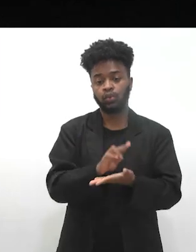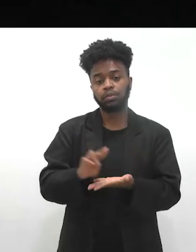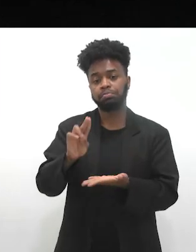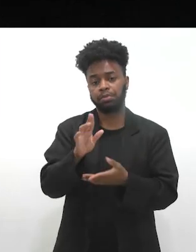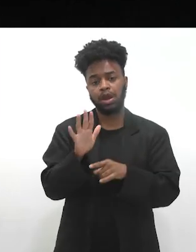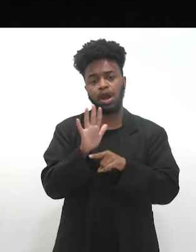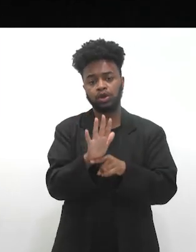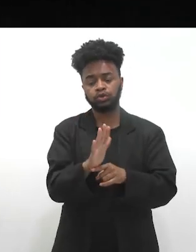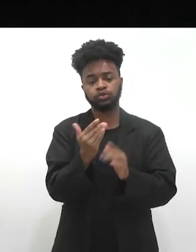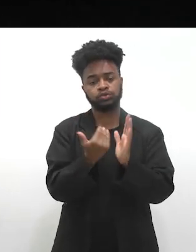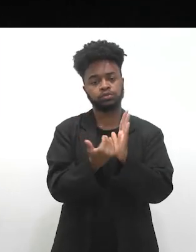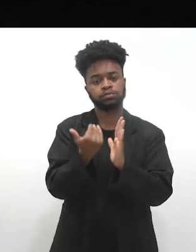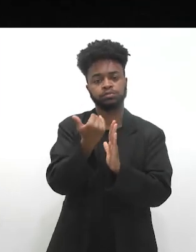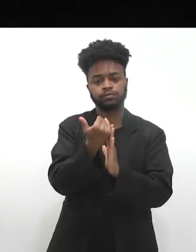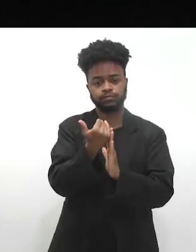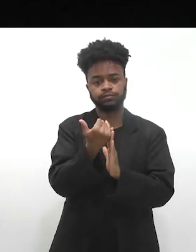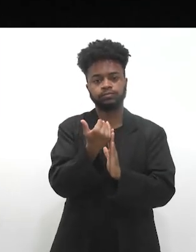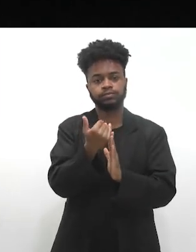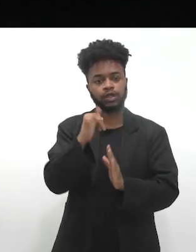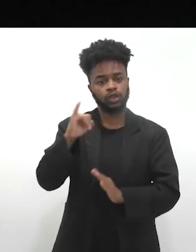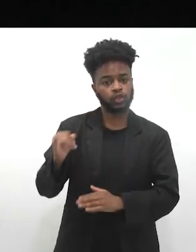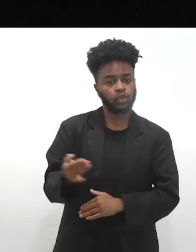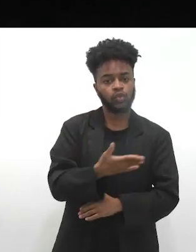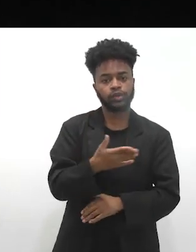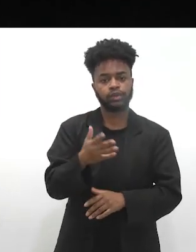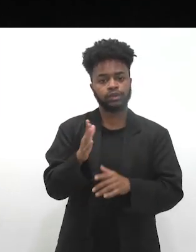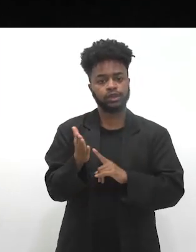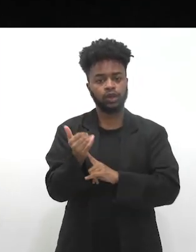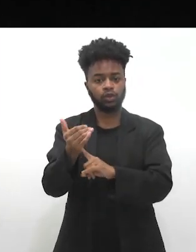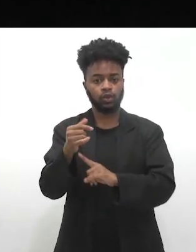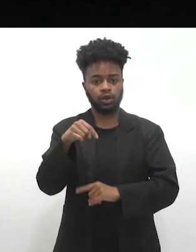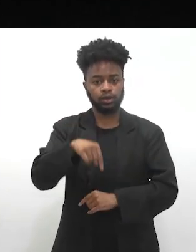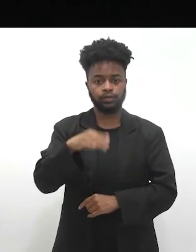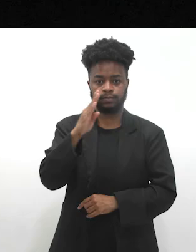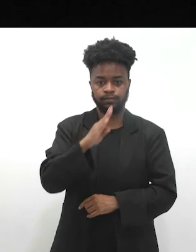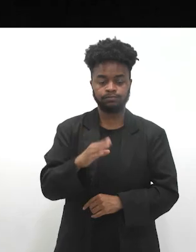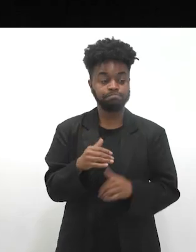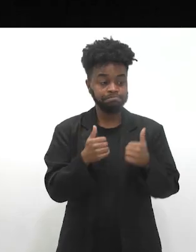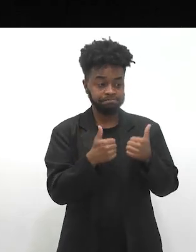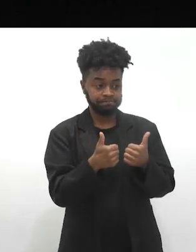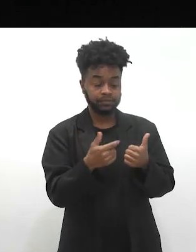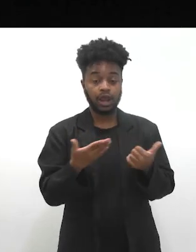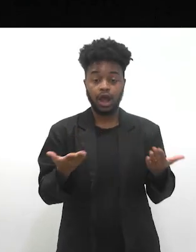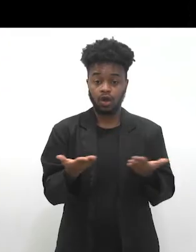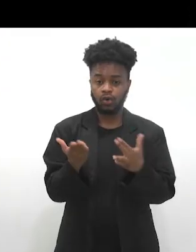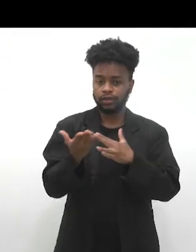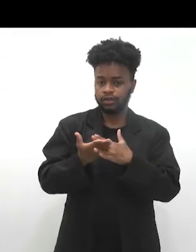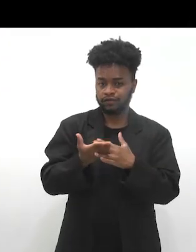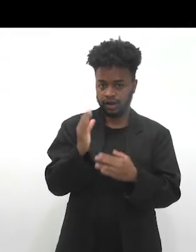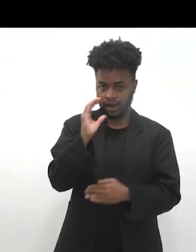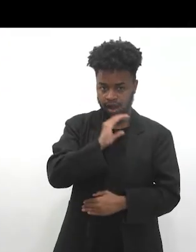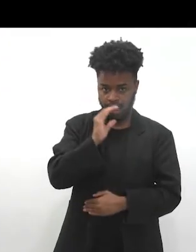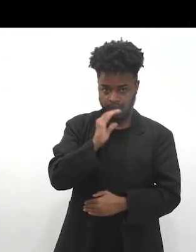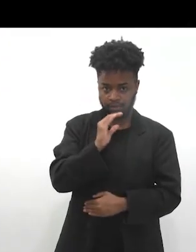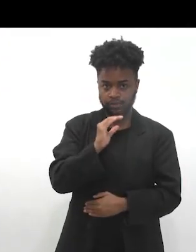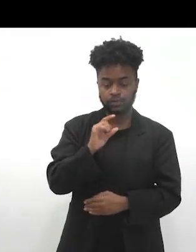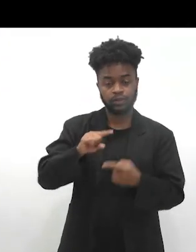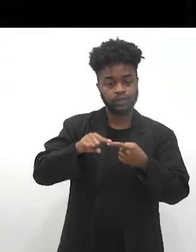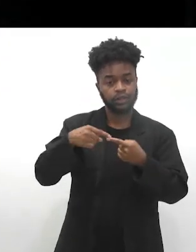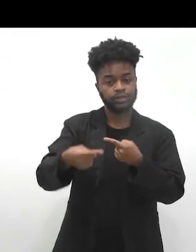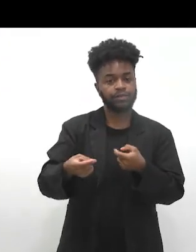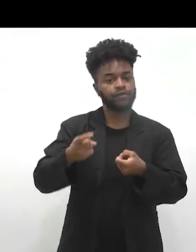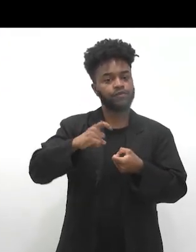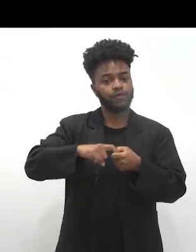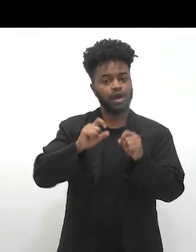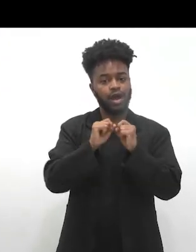elas contribuindo significativamente com a inovação tecnológica do país. Tá certo, então. A gente vai fazer um rápido intervalo.